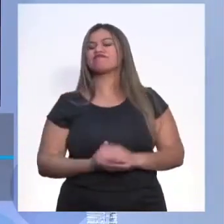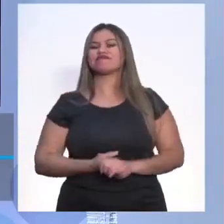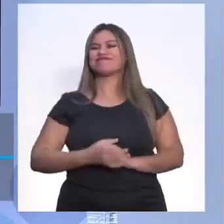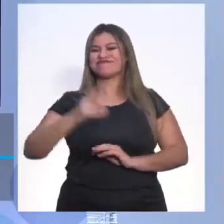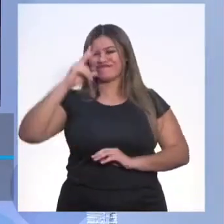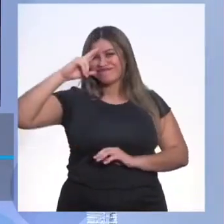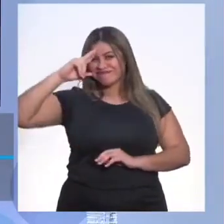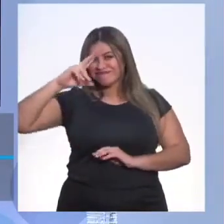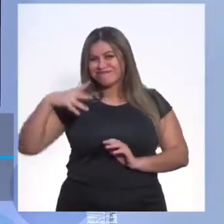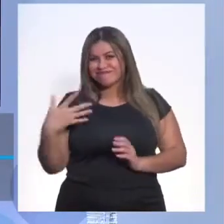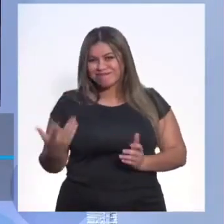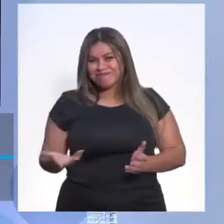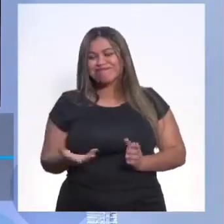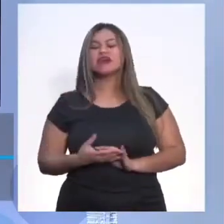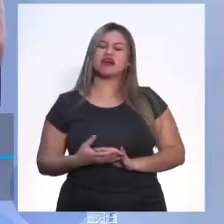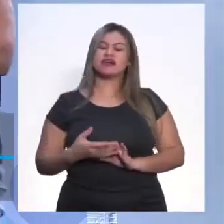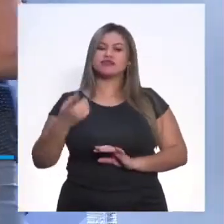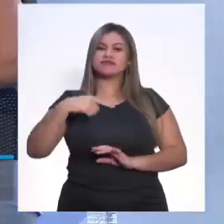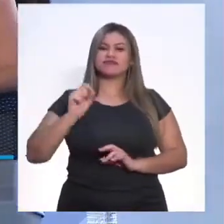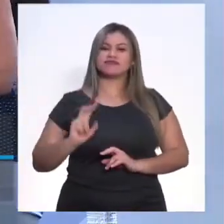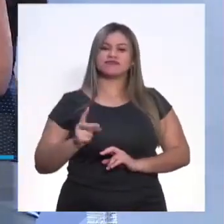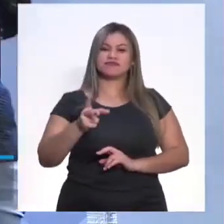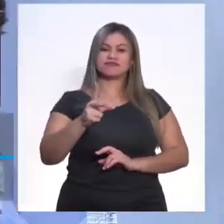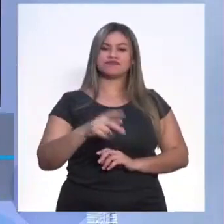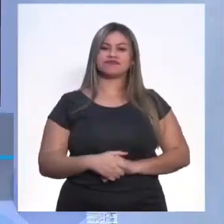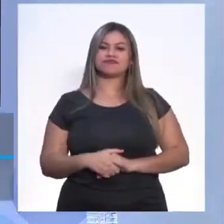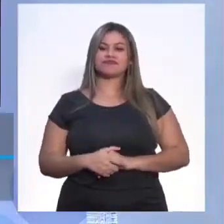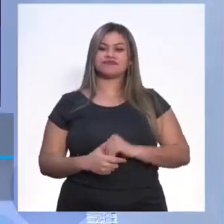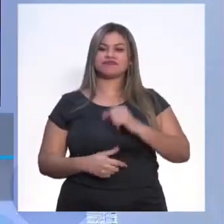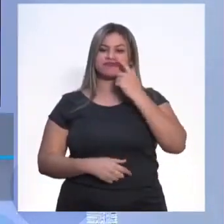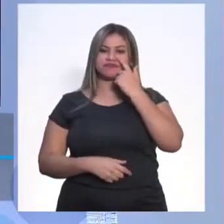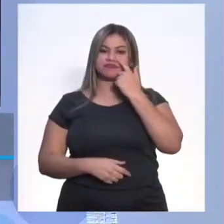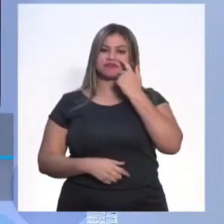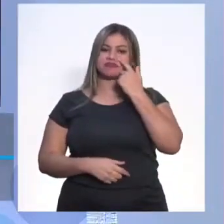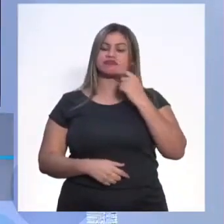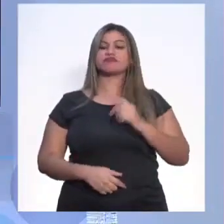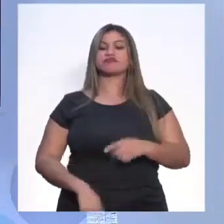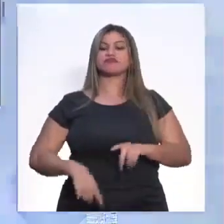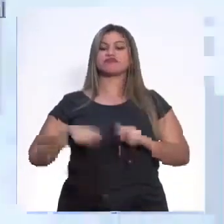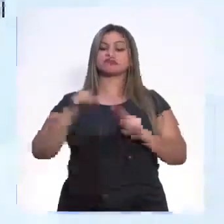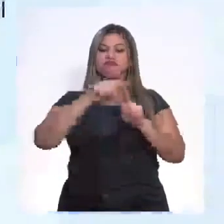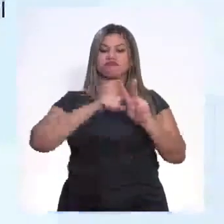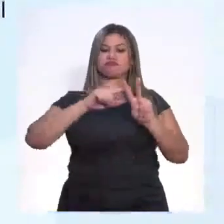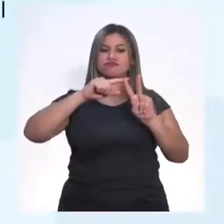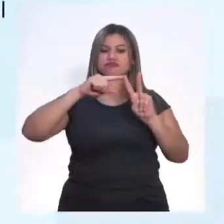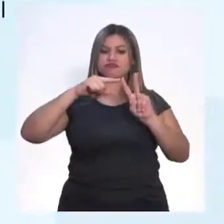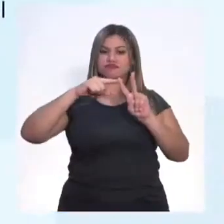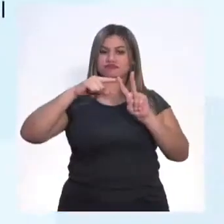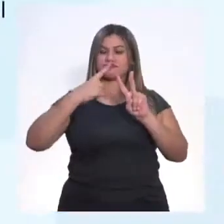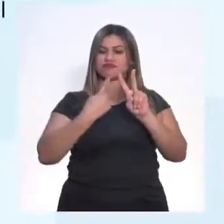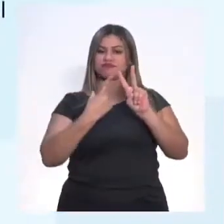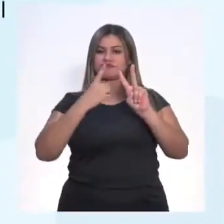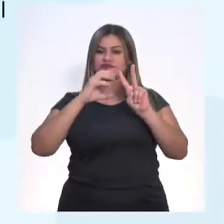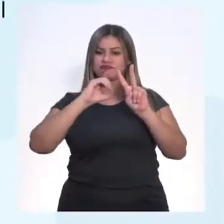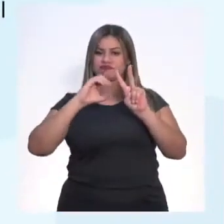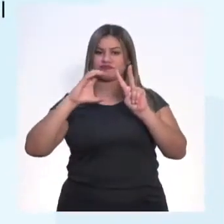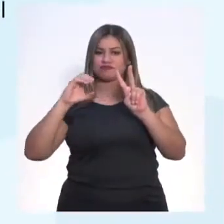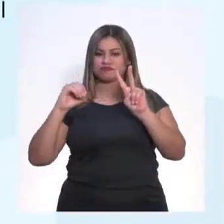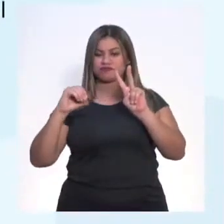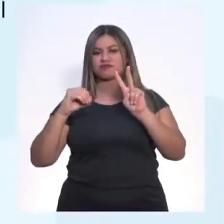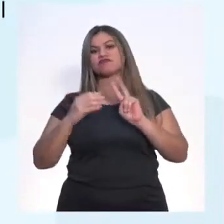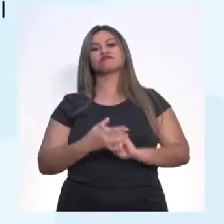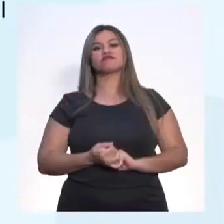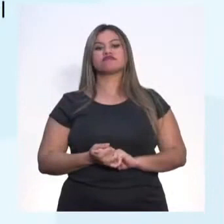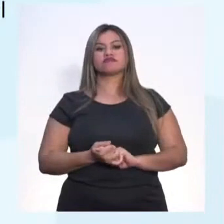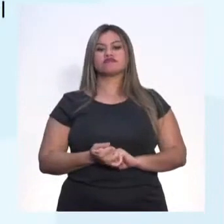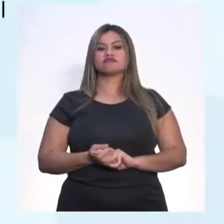Lembraram disso? Então, vamos continuar. O próximo exemplo. Raiz quadrada de 100. Então, pegamos o